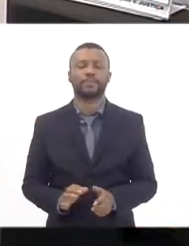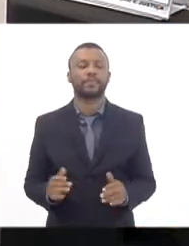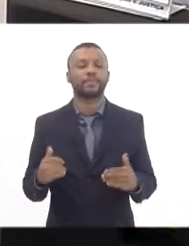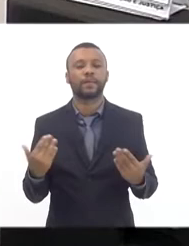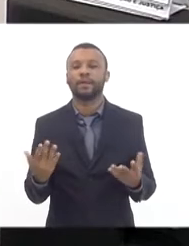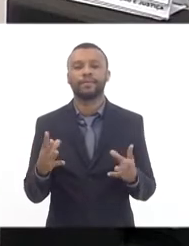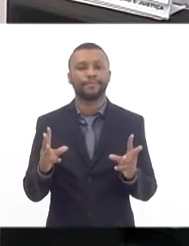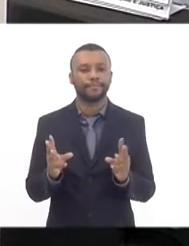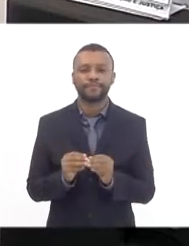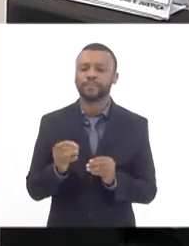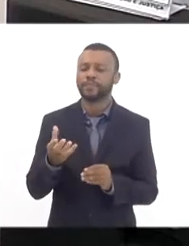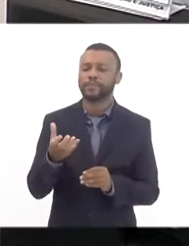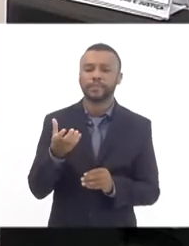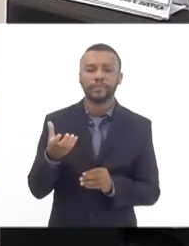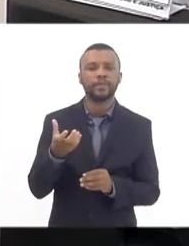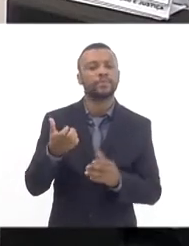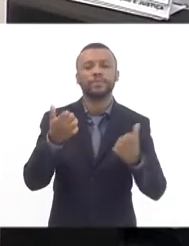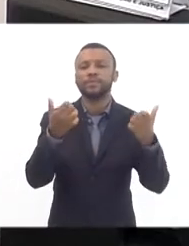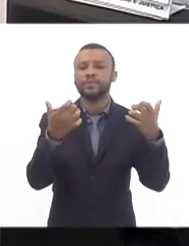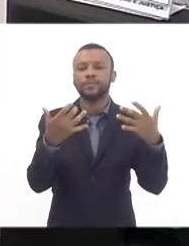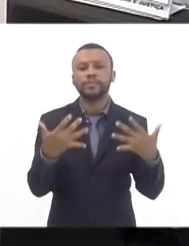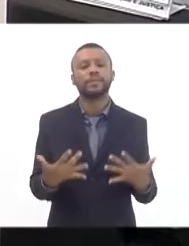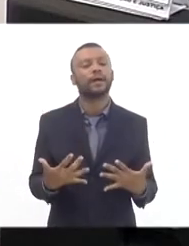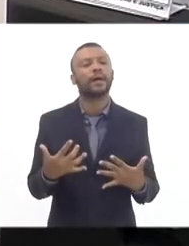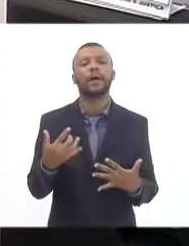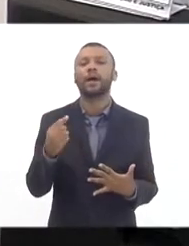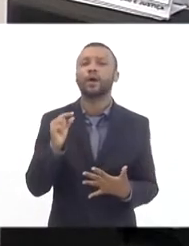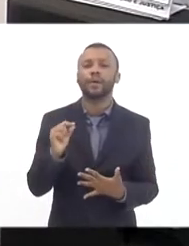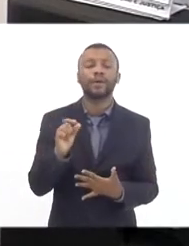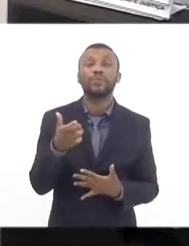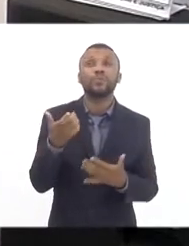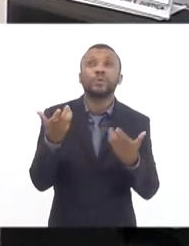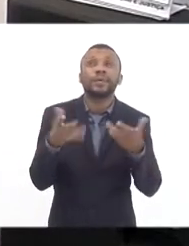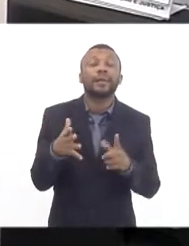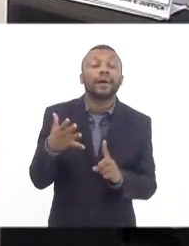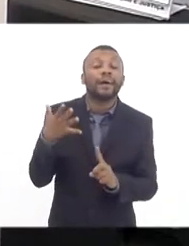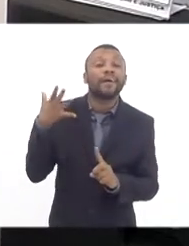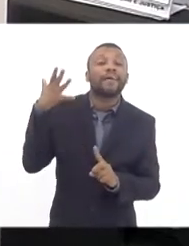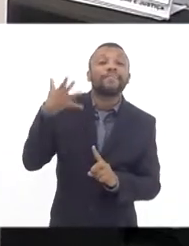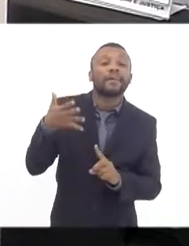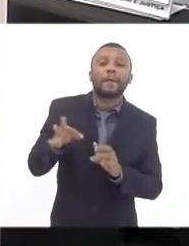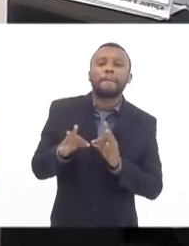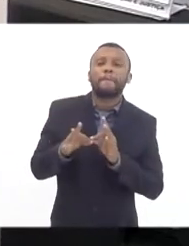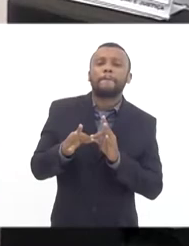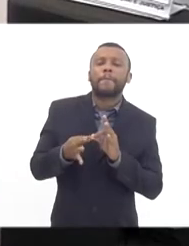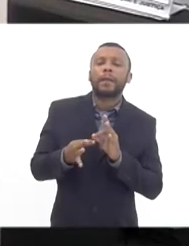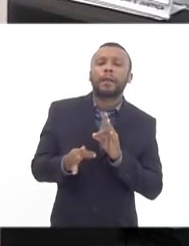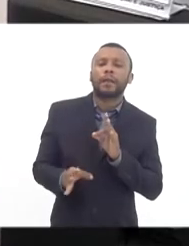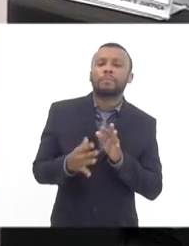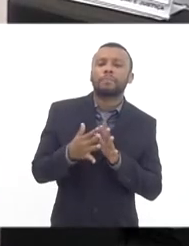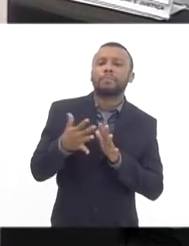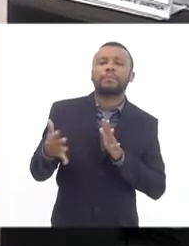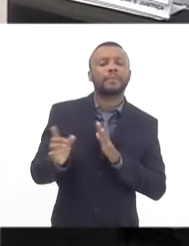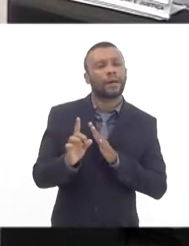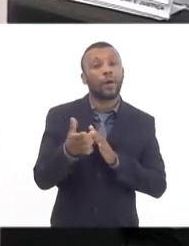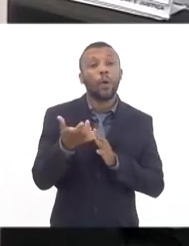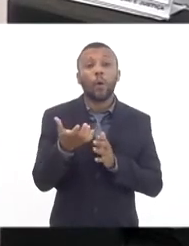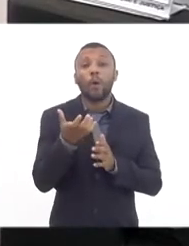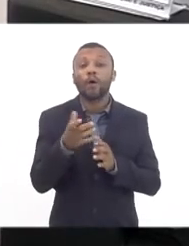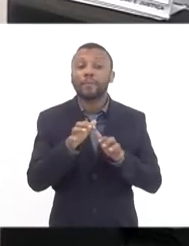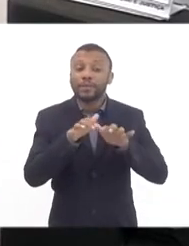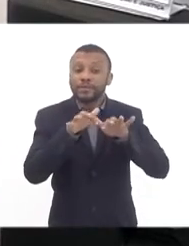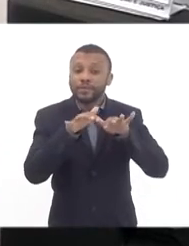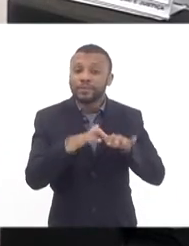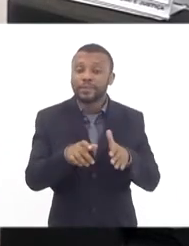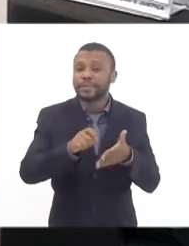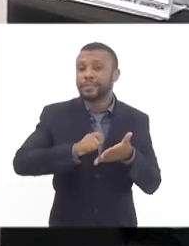que, que eu quero dizer aqui? Eu nem ia falar, que eu não sou muito de falar, não, eu gosto muito de escrever, eu não sou assim,